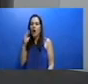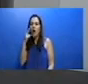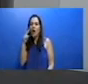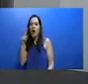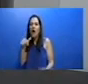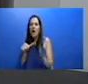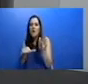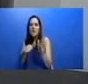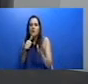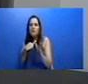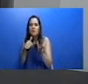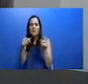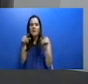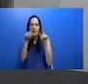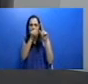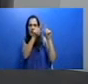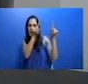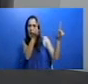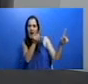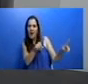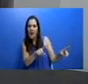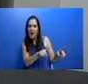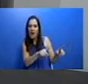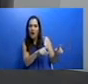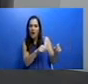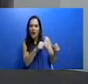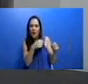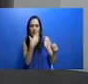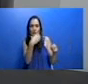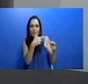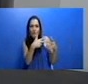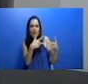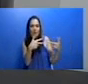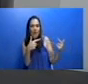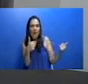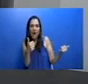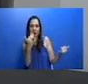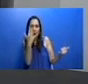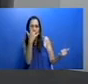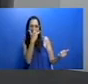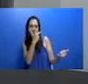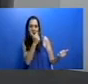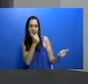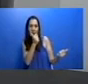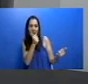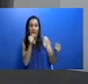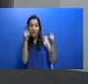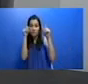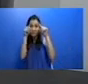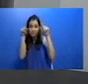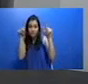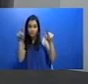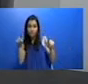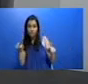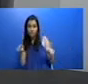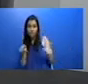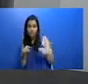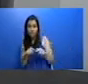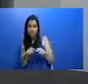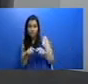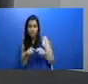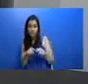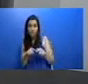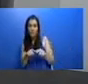uma feira livre com frutas muito bonitas. Na segunda, supermercado e na terceira nós temos uma banca